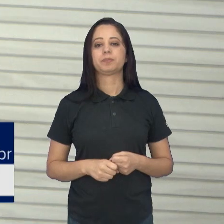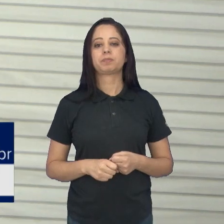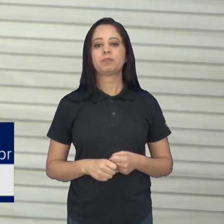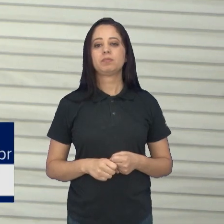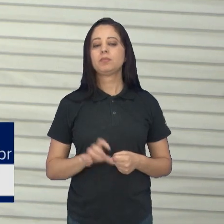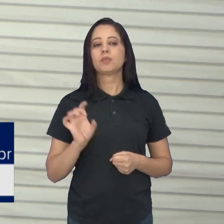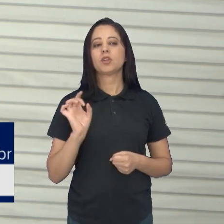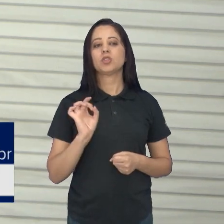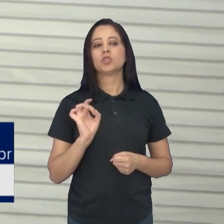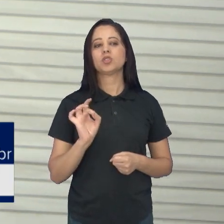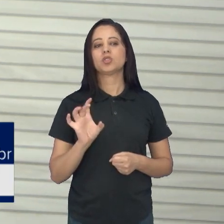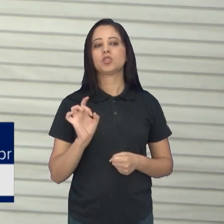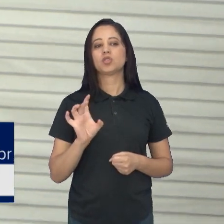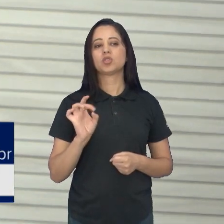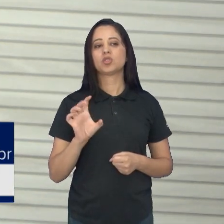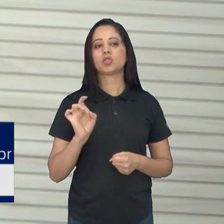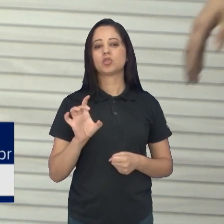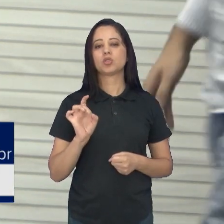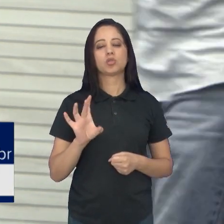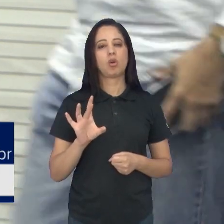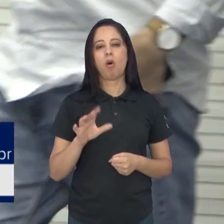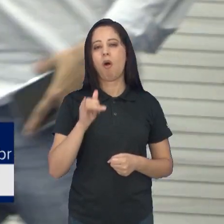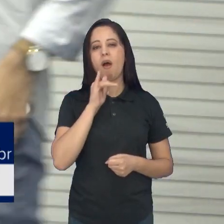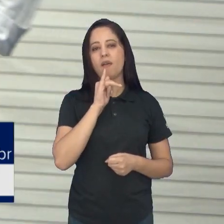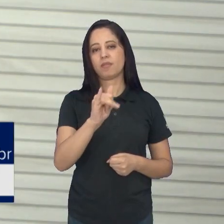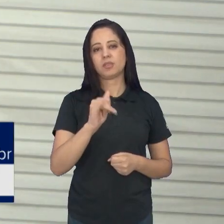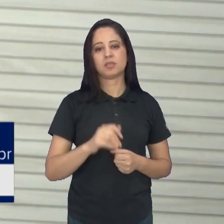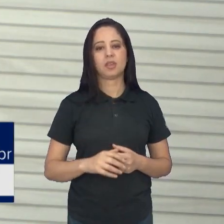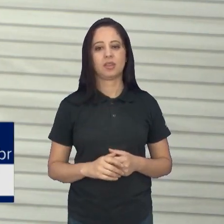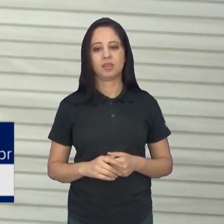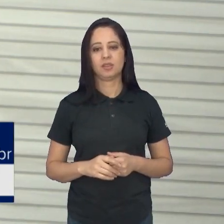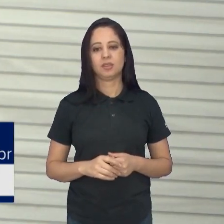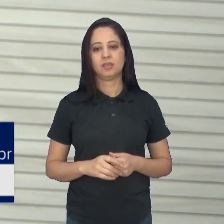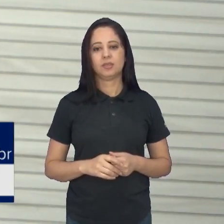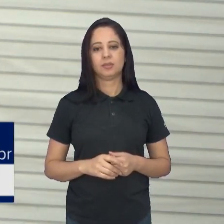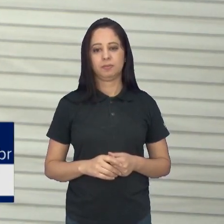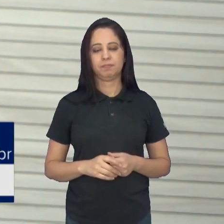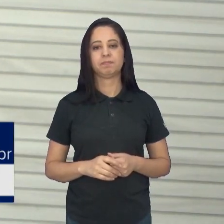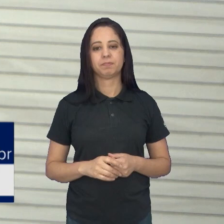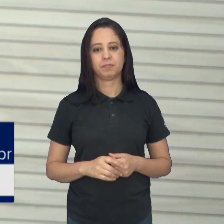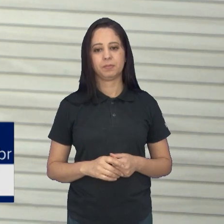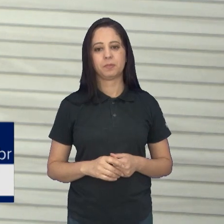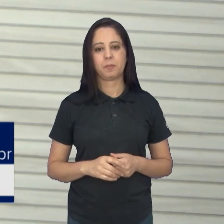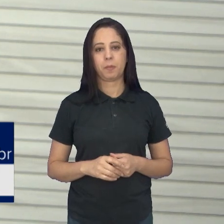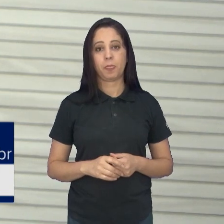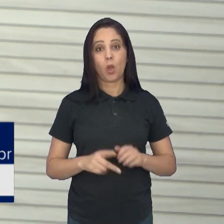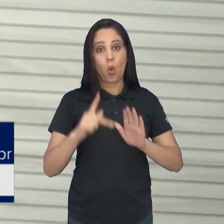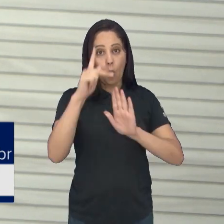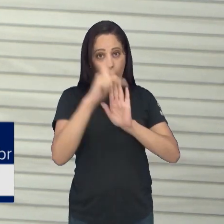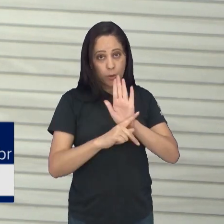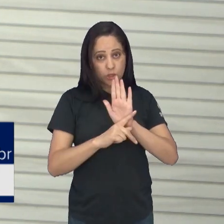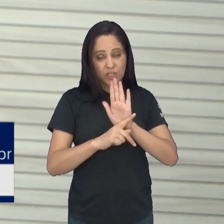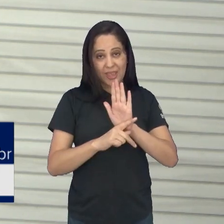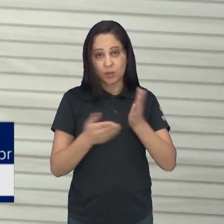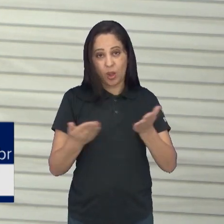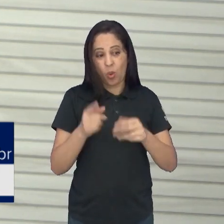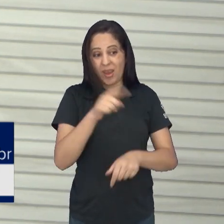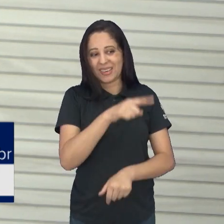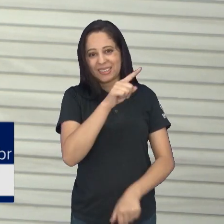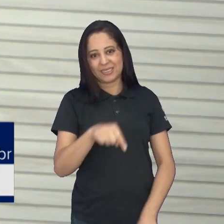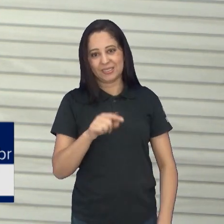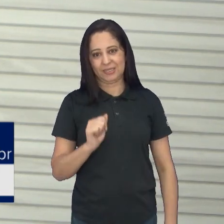para registrar, aquela hora eu tinha pedido a questão de ordem, mas como foi adiado o projeto, né? É